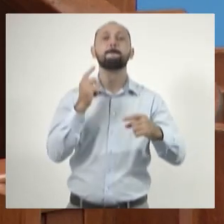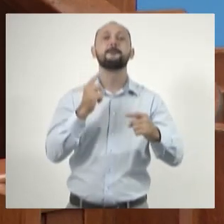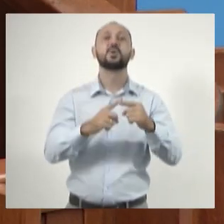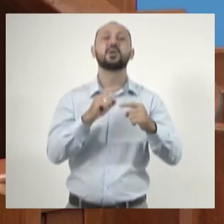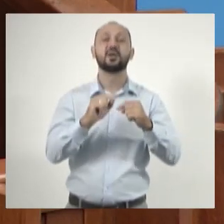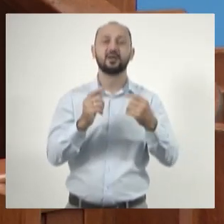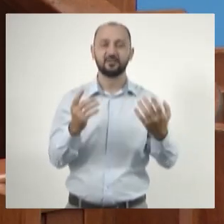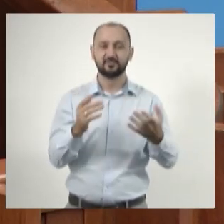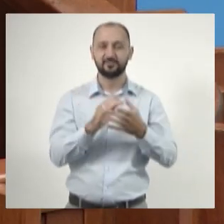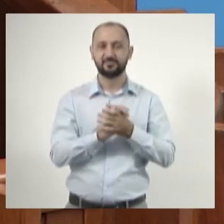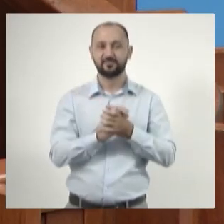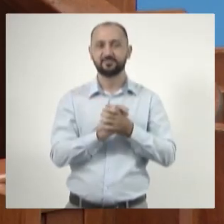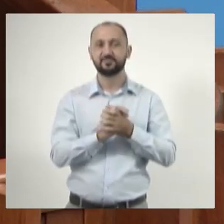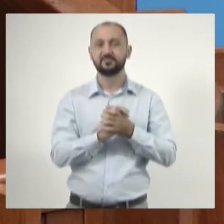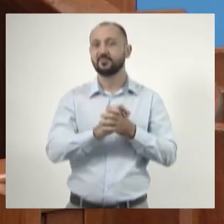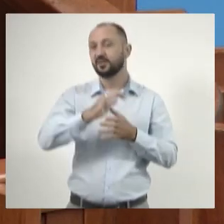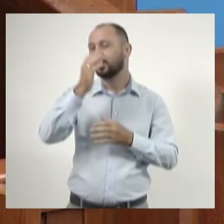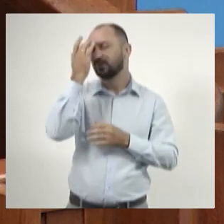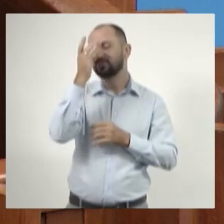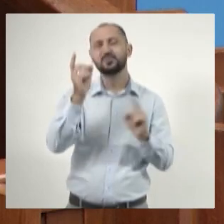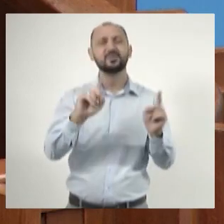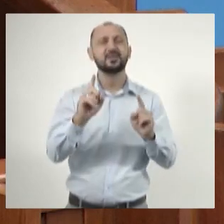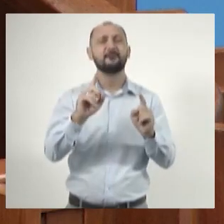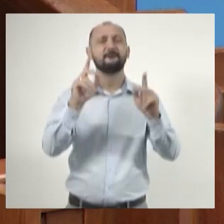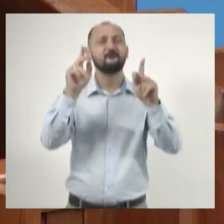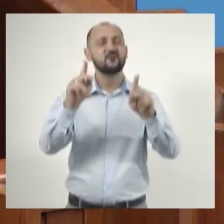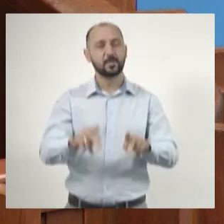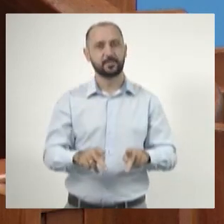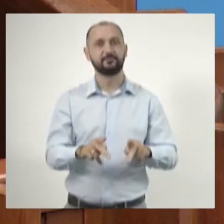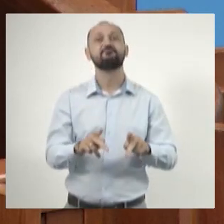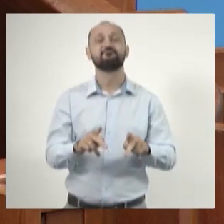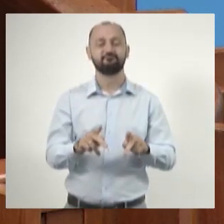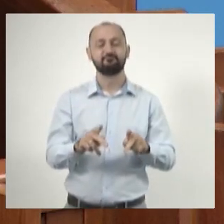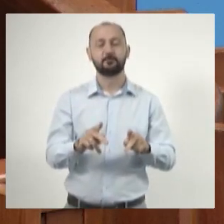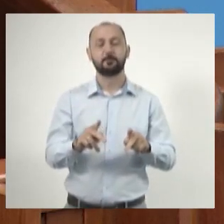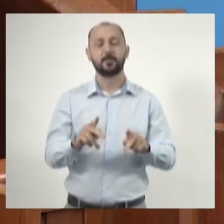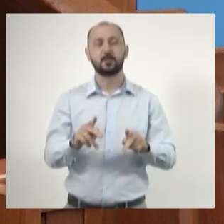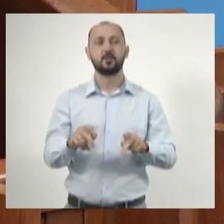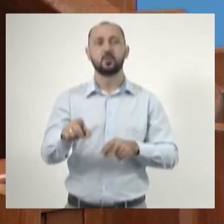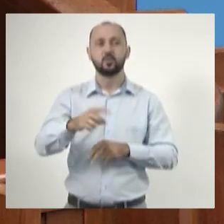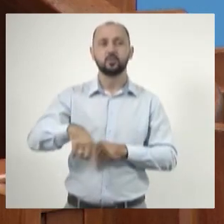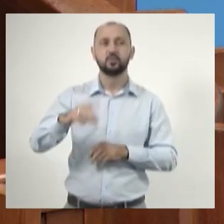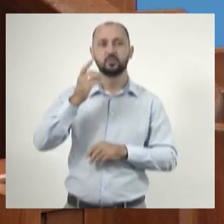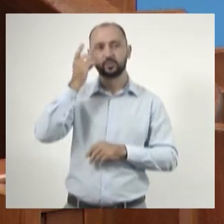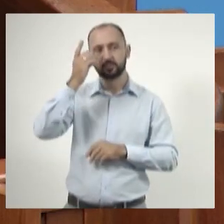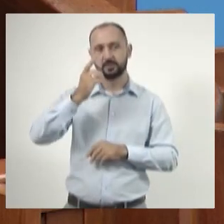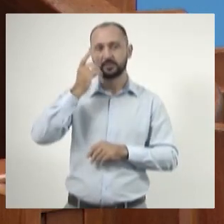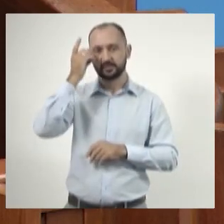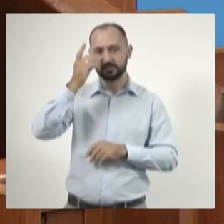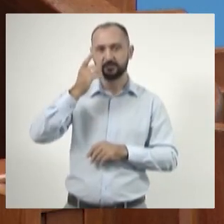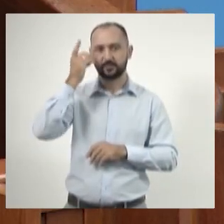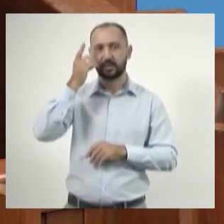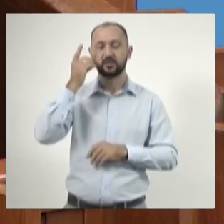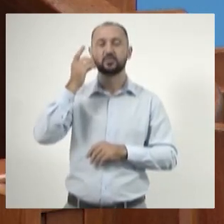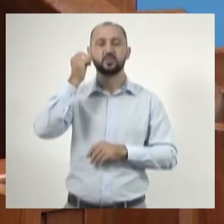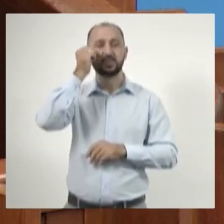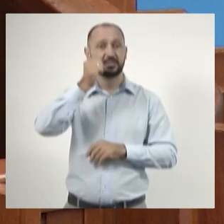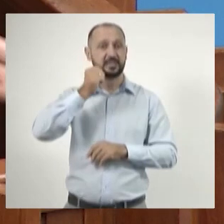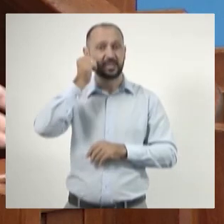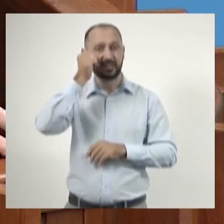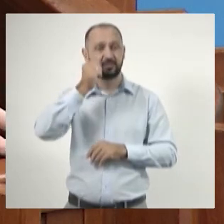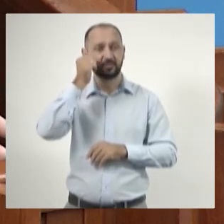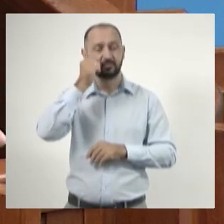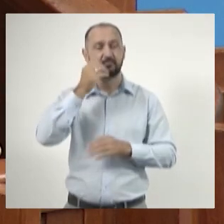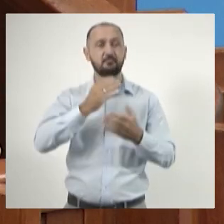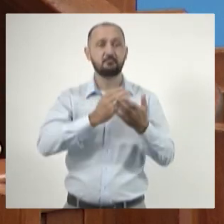quê? Eu não sei se o povo, os deputados e os senadores que nos representam,